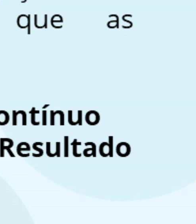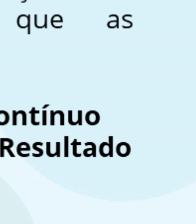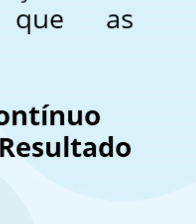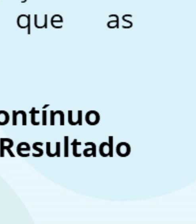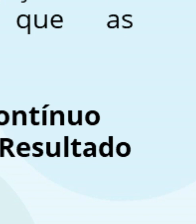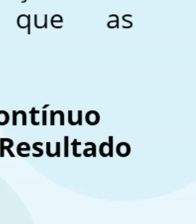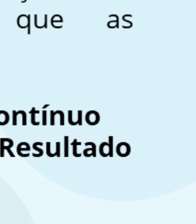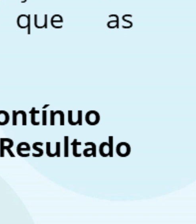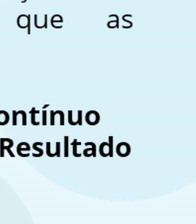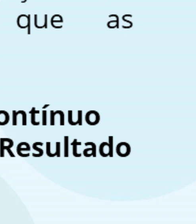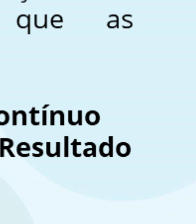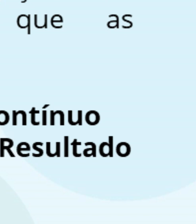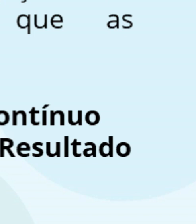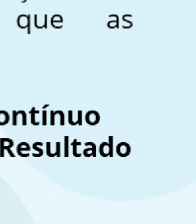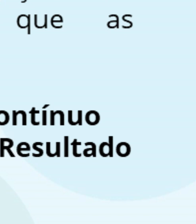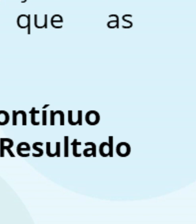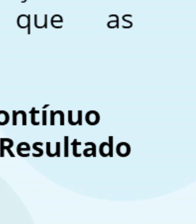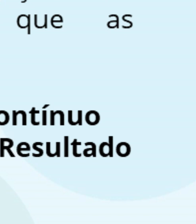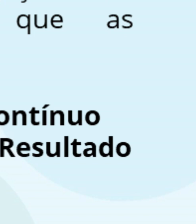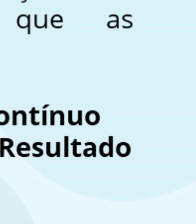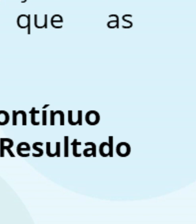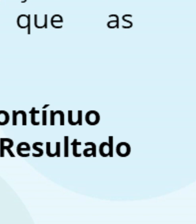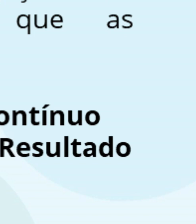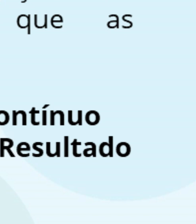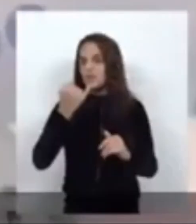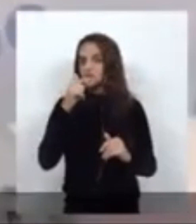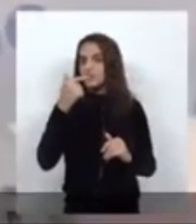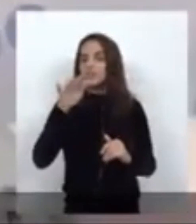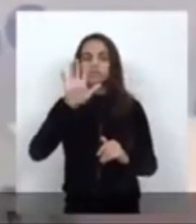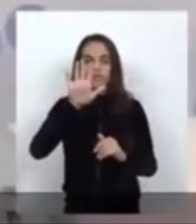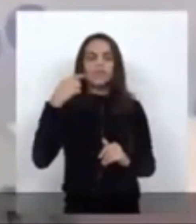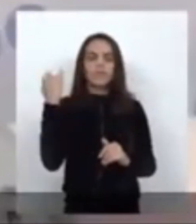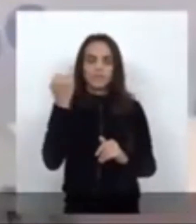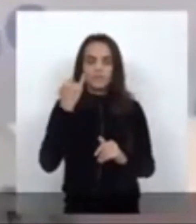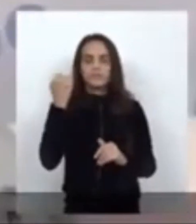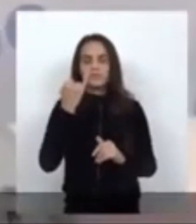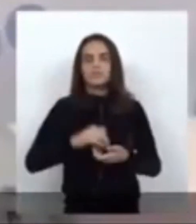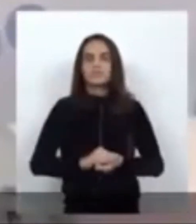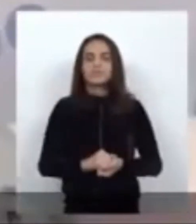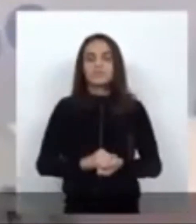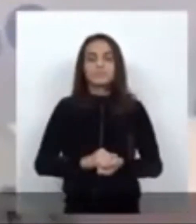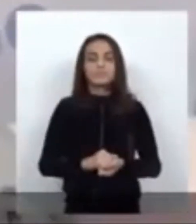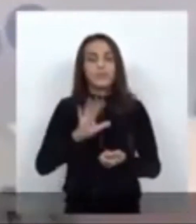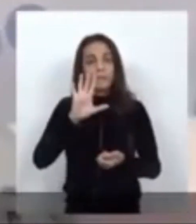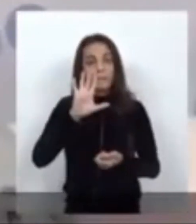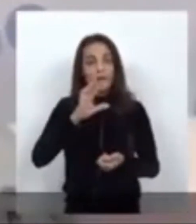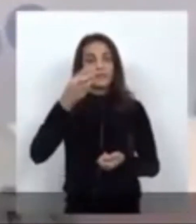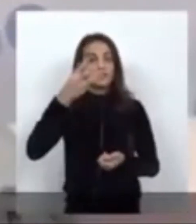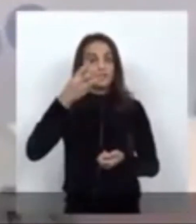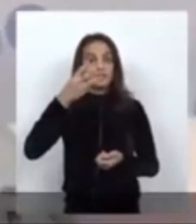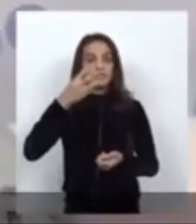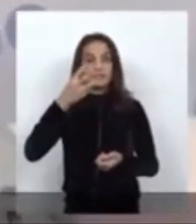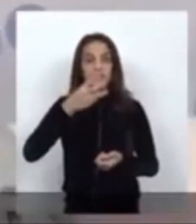as demais competências não são importantes e nem foram mobilizadas durante o ano. Entretanto, essas 3